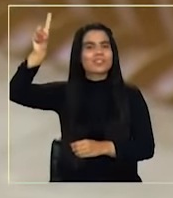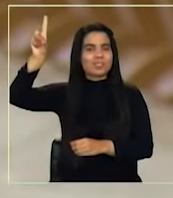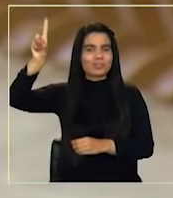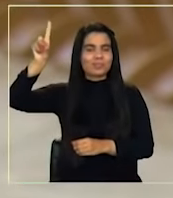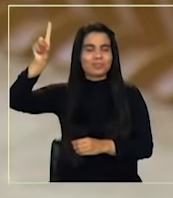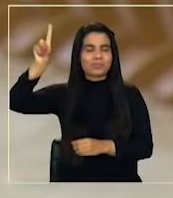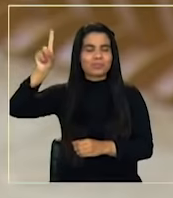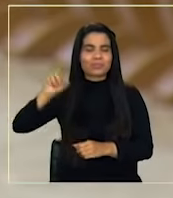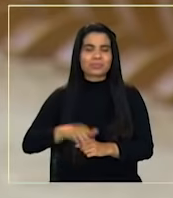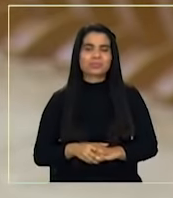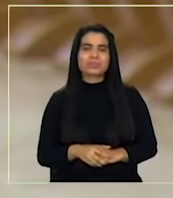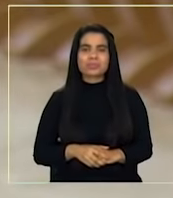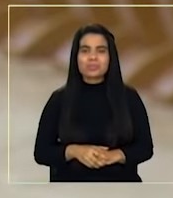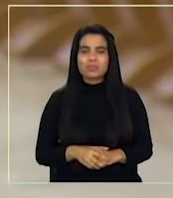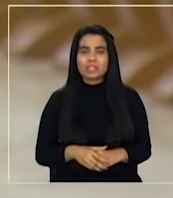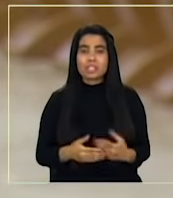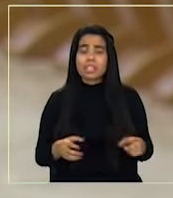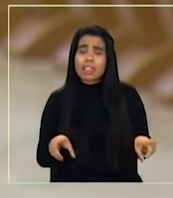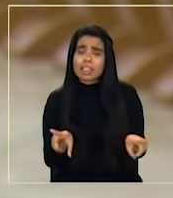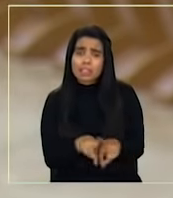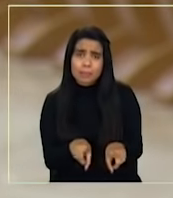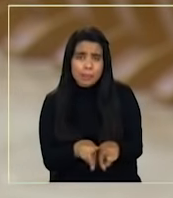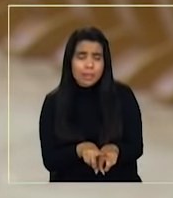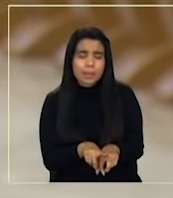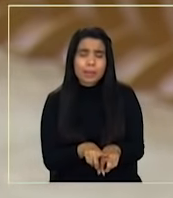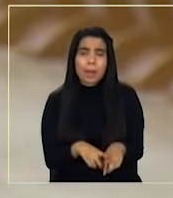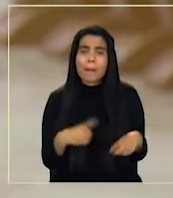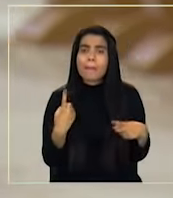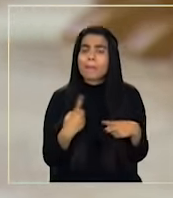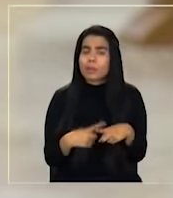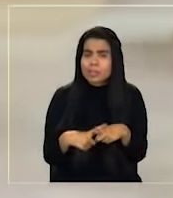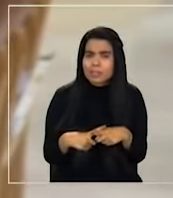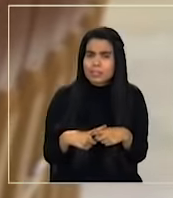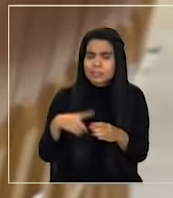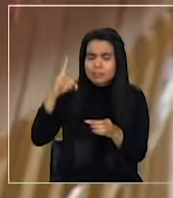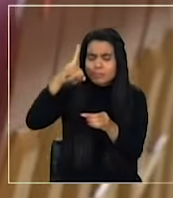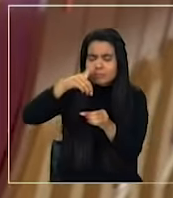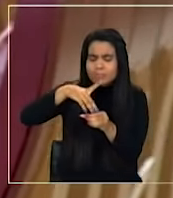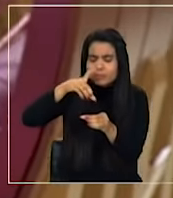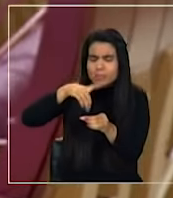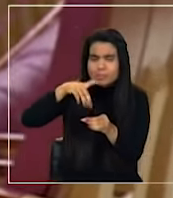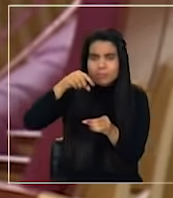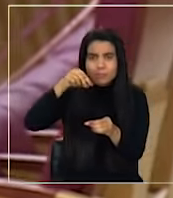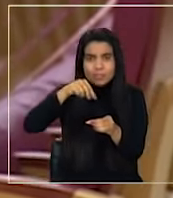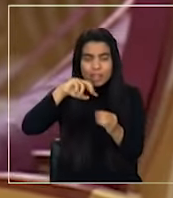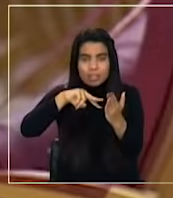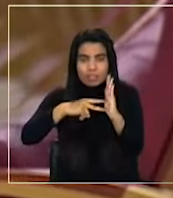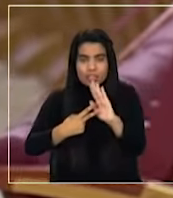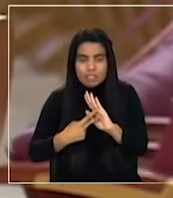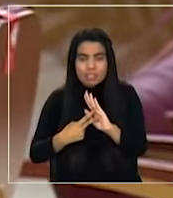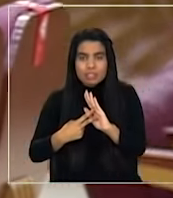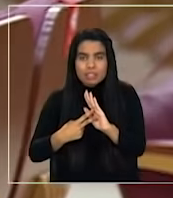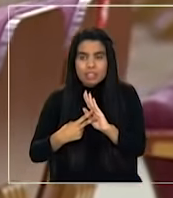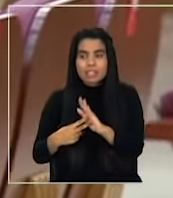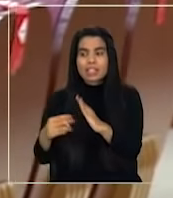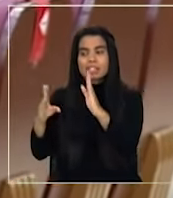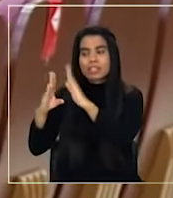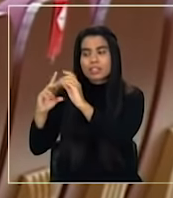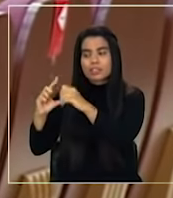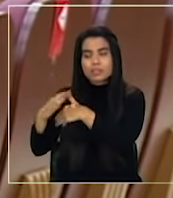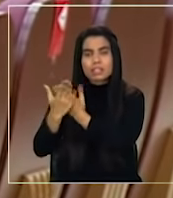supridor. E também, porque é através das primícias que a obra de Deus é